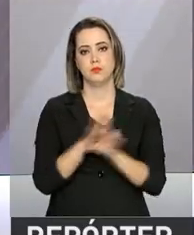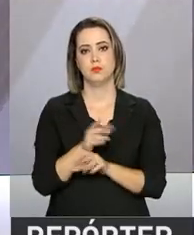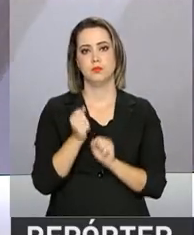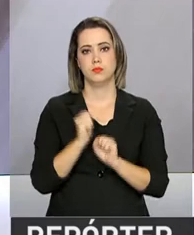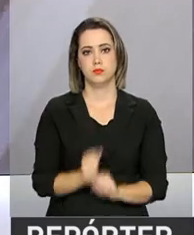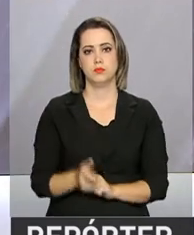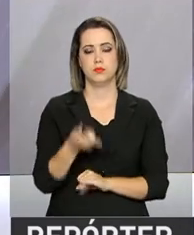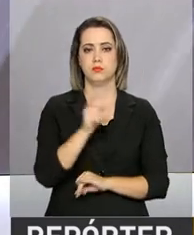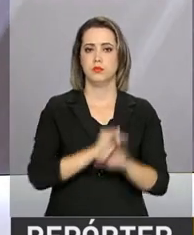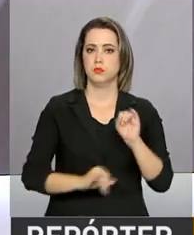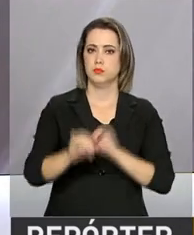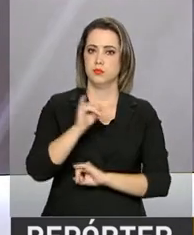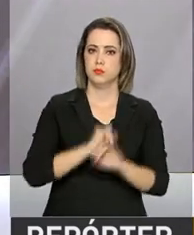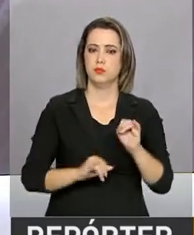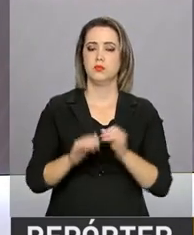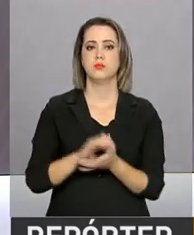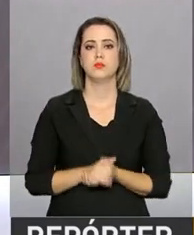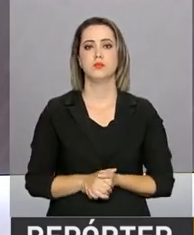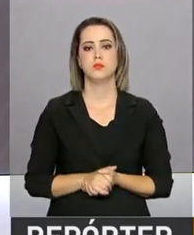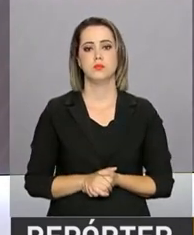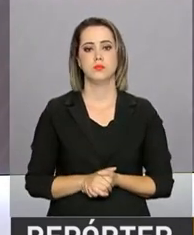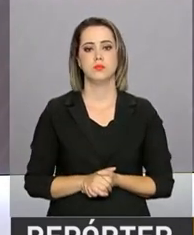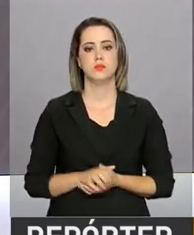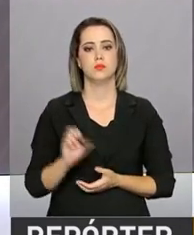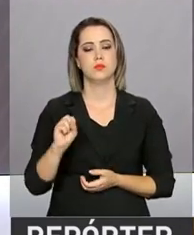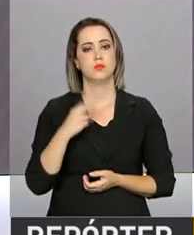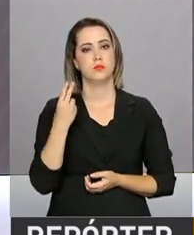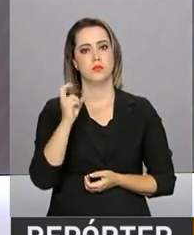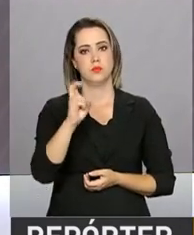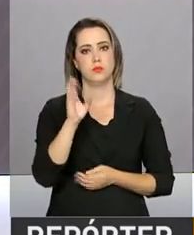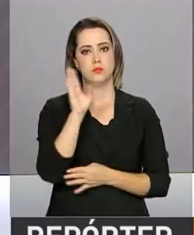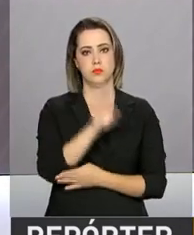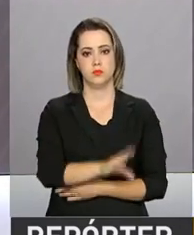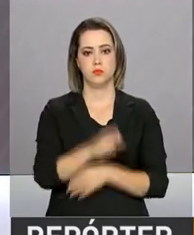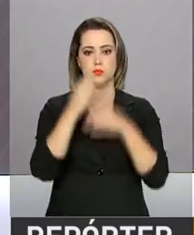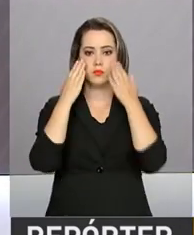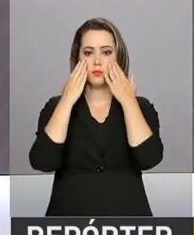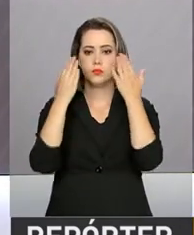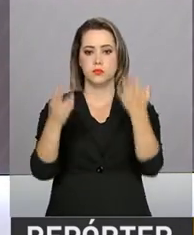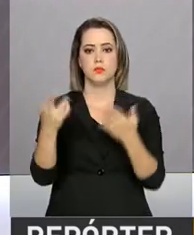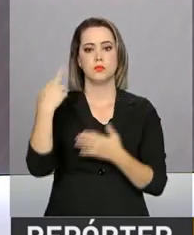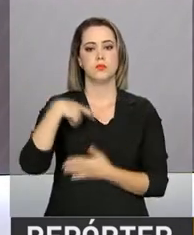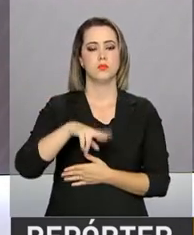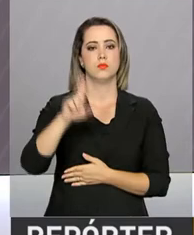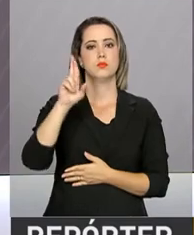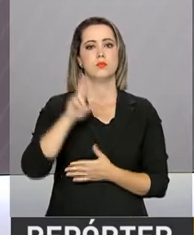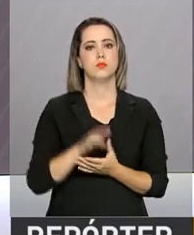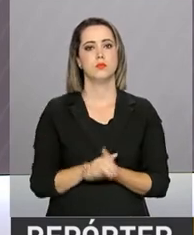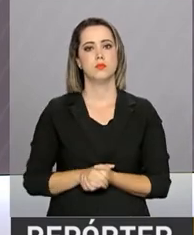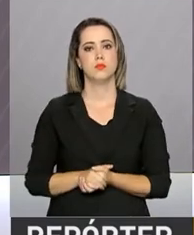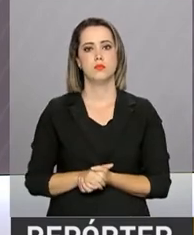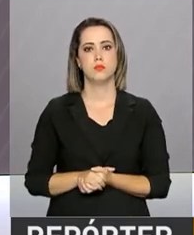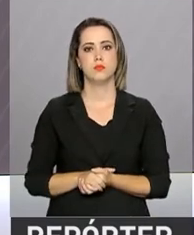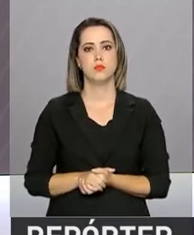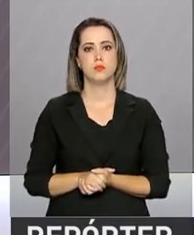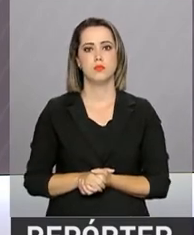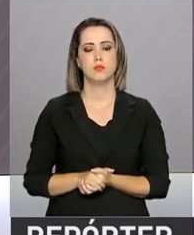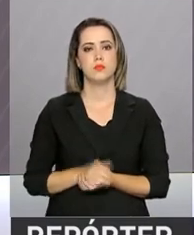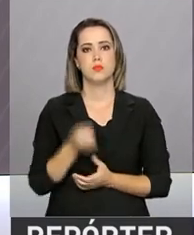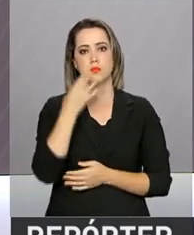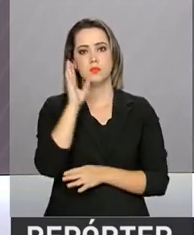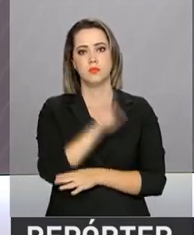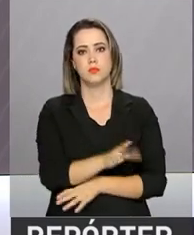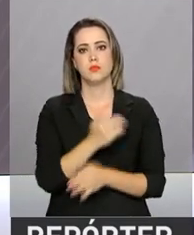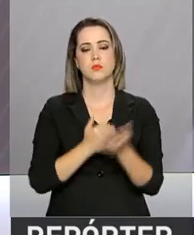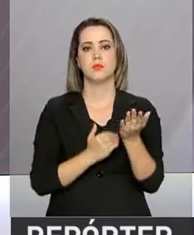e podemos voltar a qualquer momento com mais informações ou às cinco da tarde na próxima edição do repórter e nbr uma